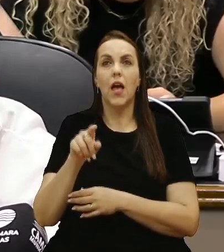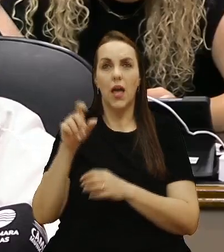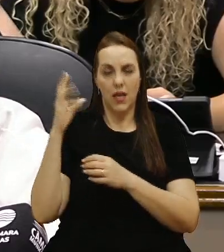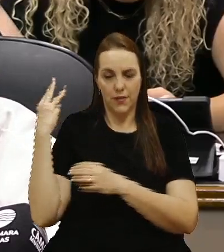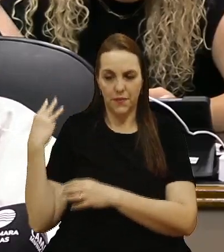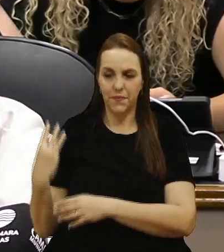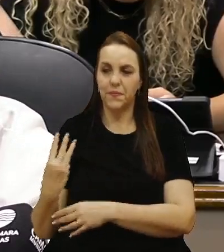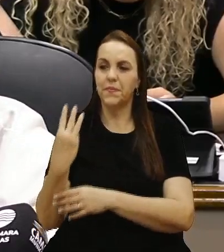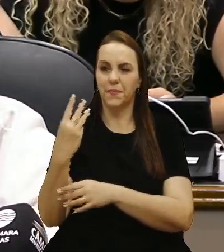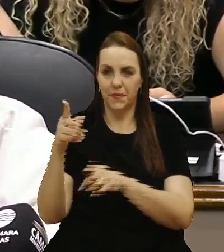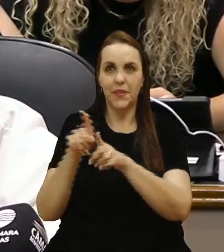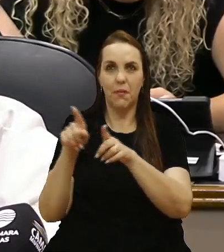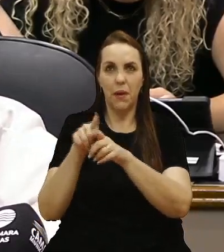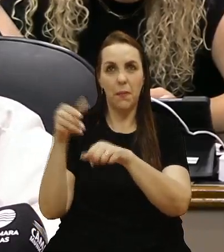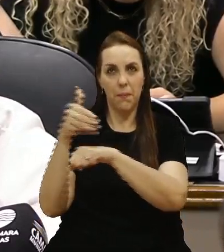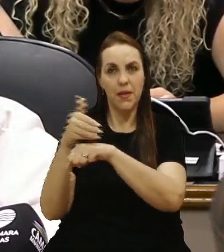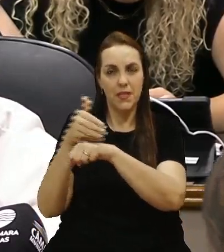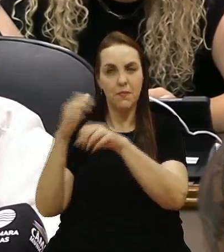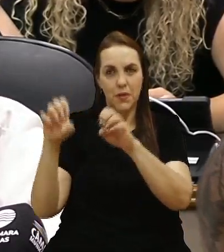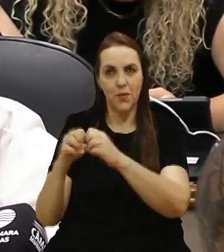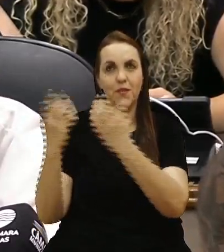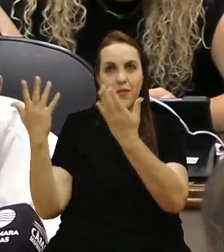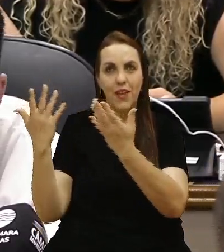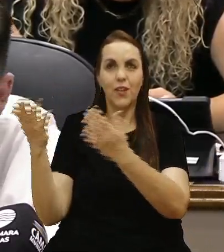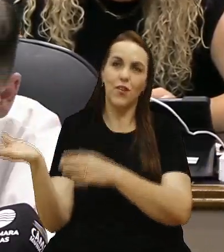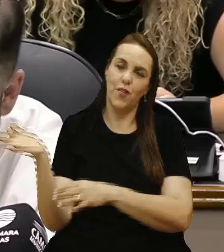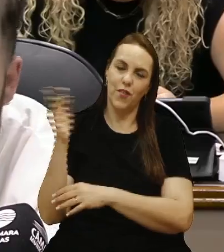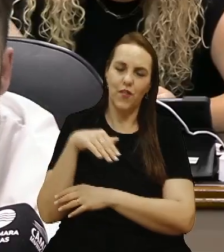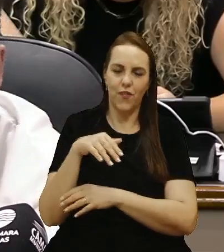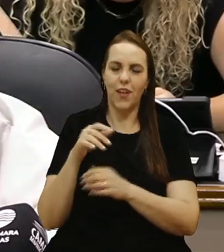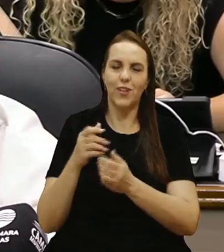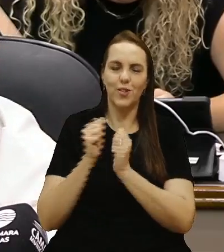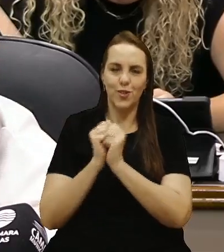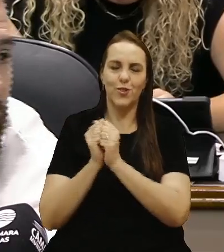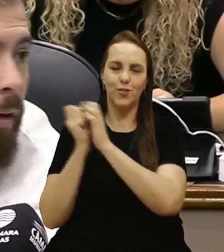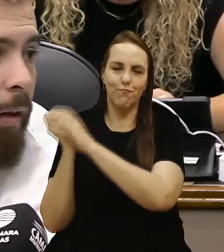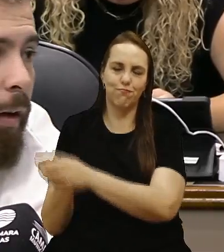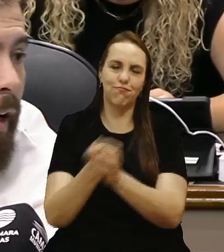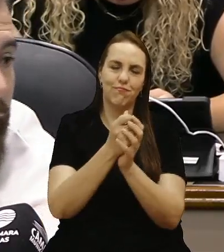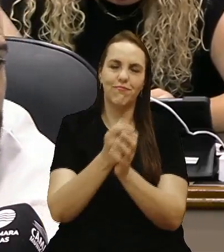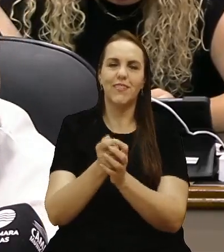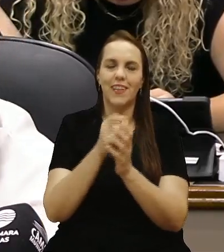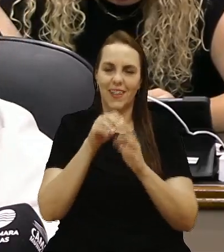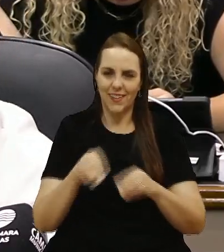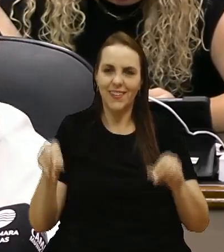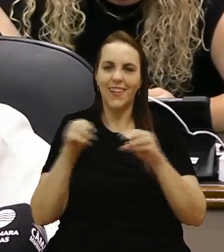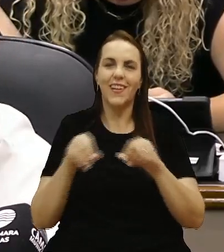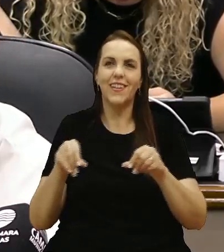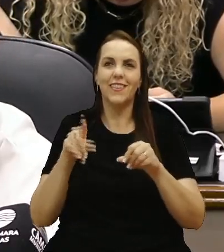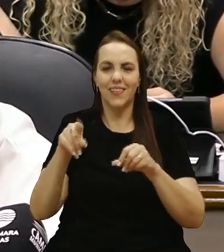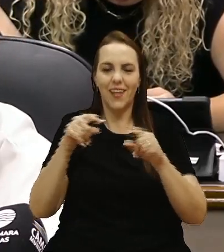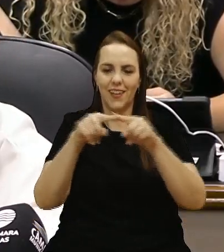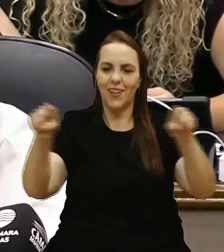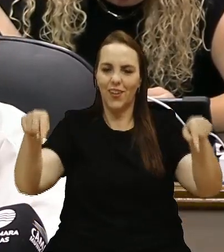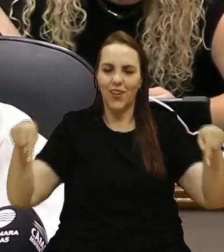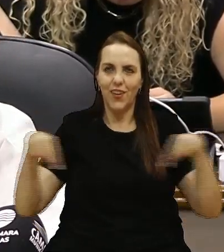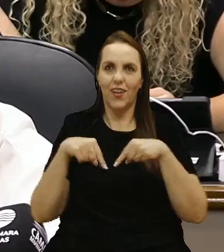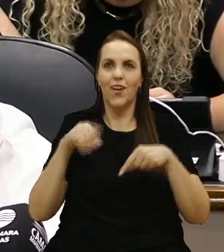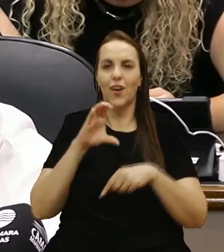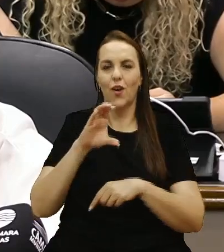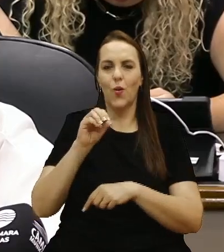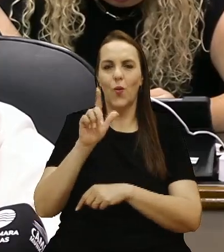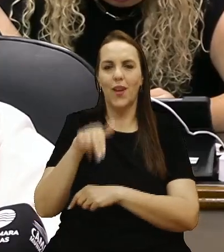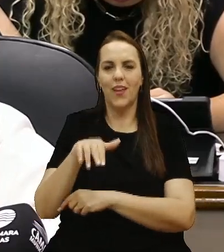que participem também do nosso evento e depois venham jogar um beach tênis conosco lá nas quadras da Colina aqui em Caxias do Sul,